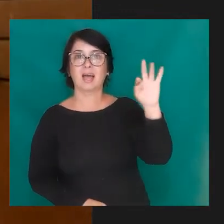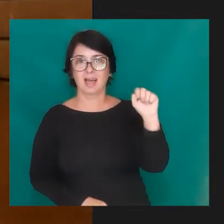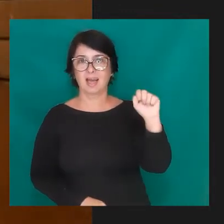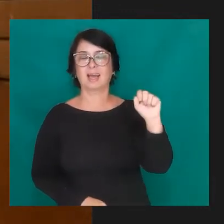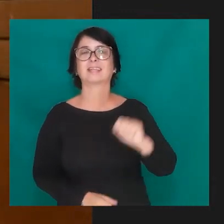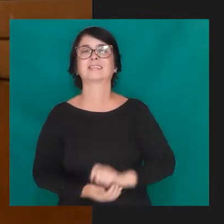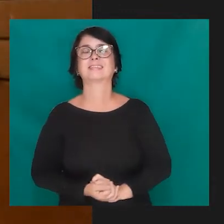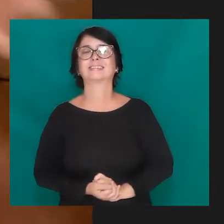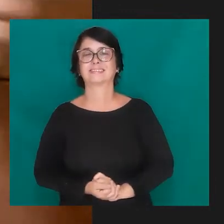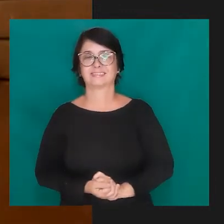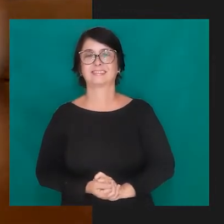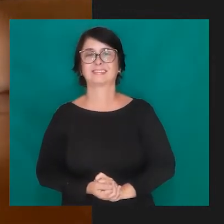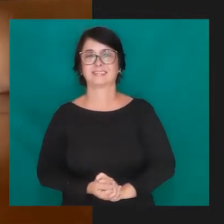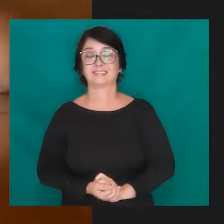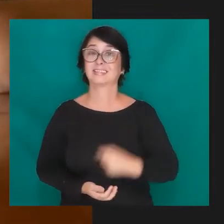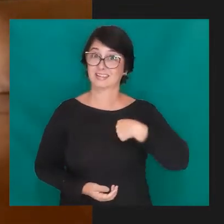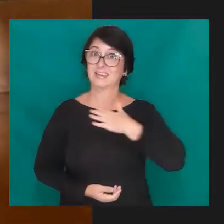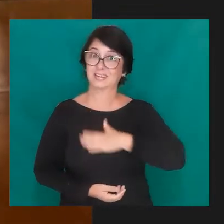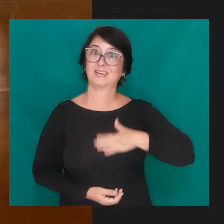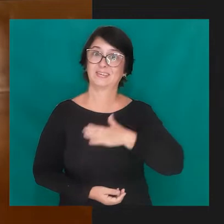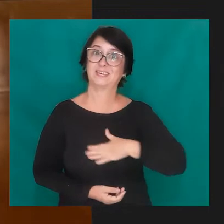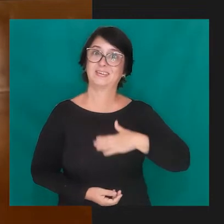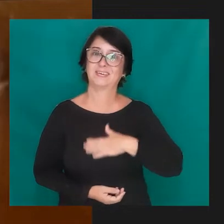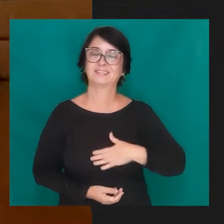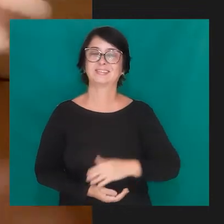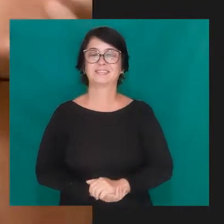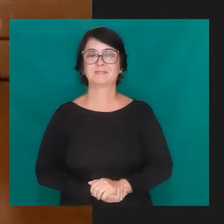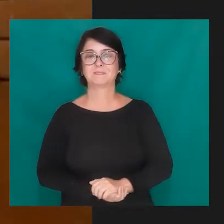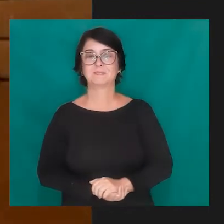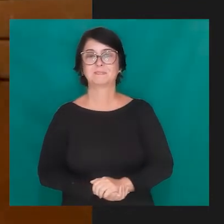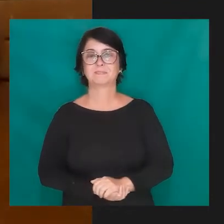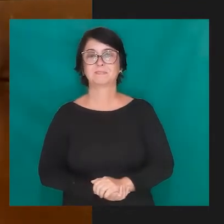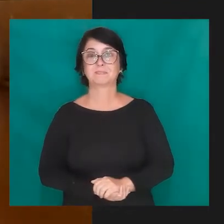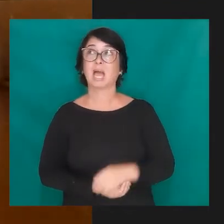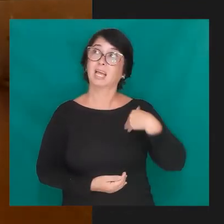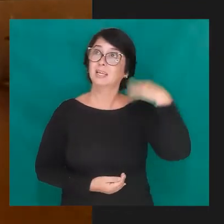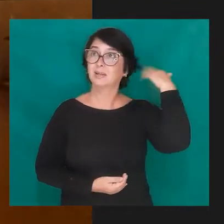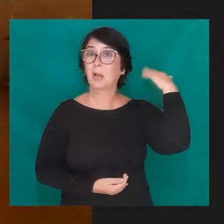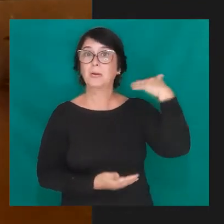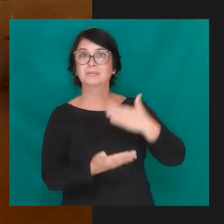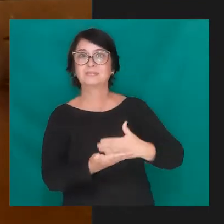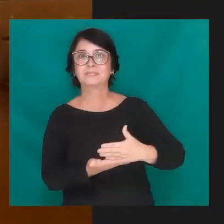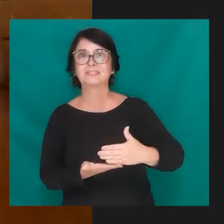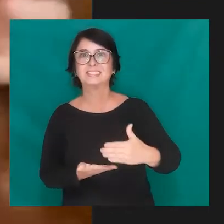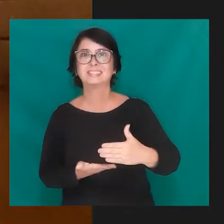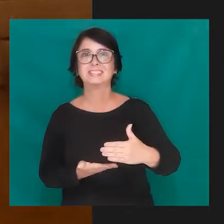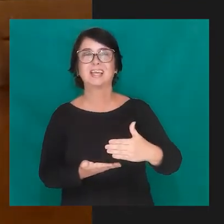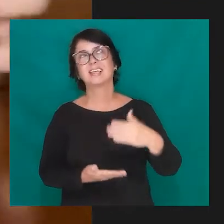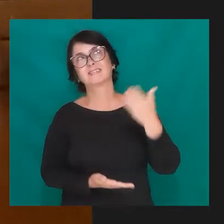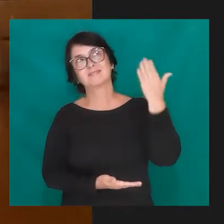oito baixos. Esse é o instrumento que eu toco. E quando eu comecei lá